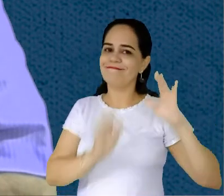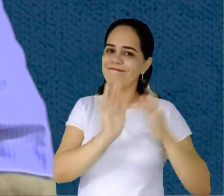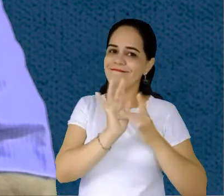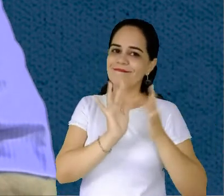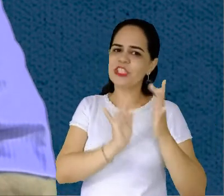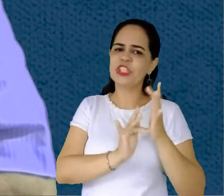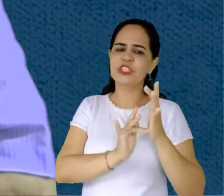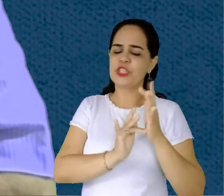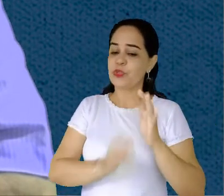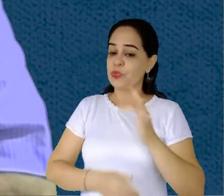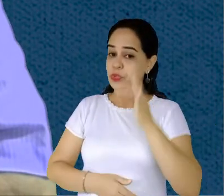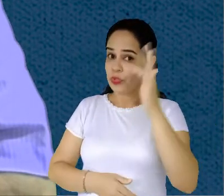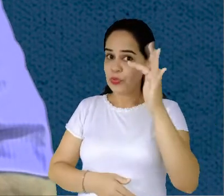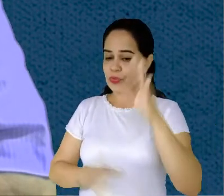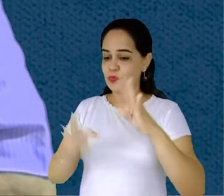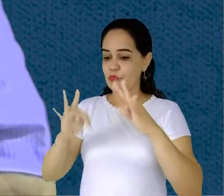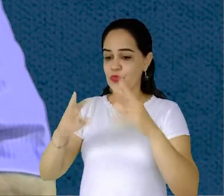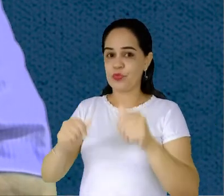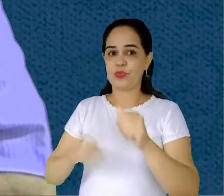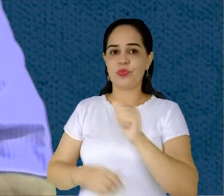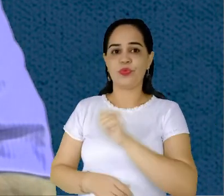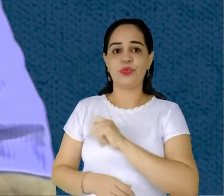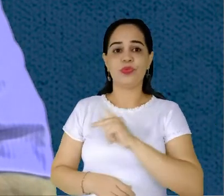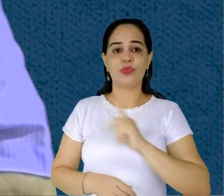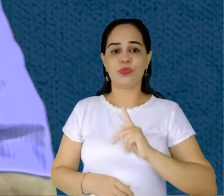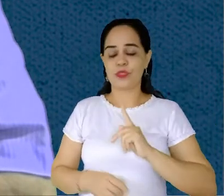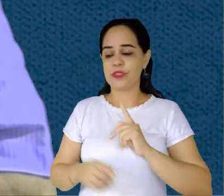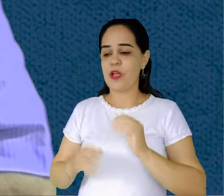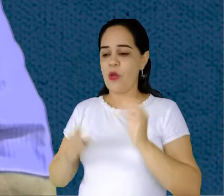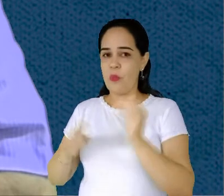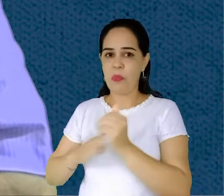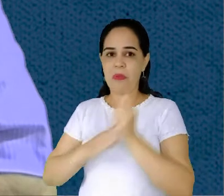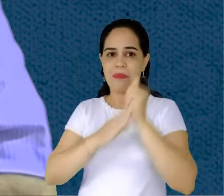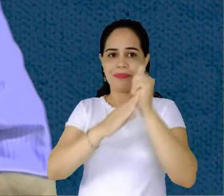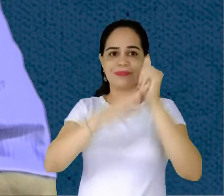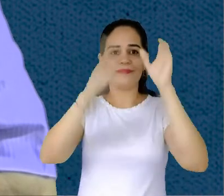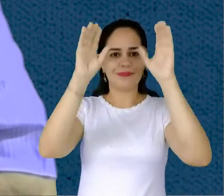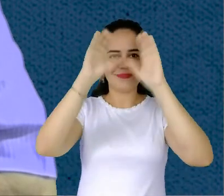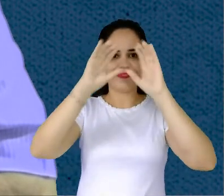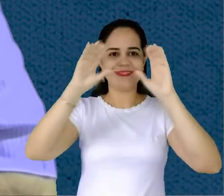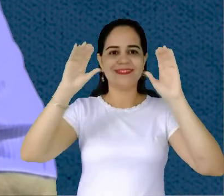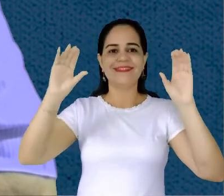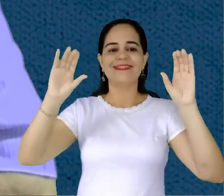de Jesus para levar todos os seus discípulos para o céu.